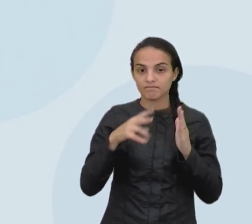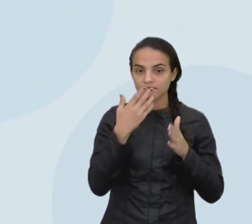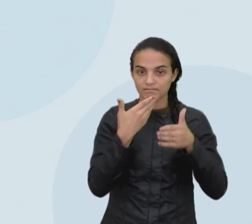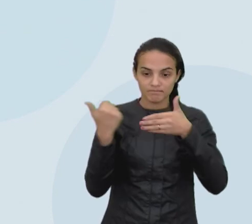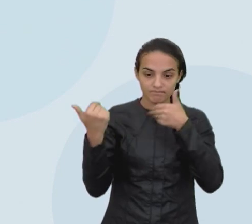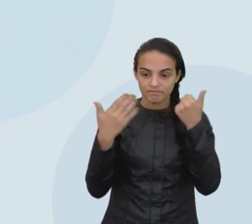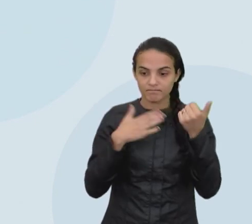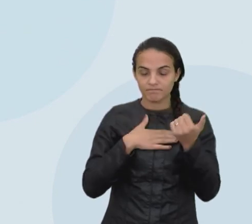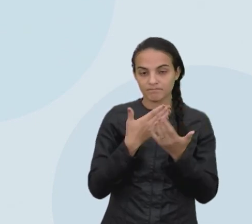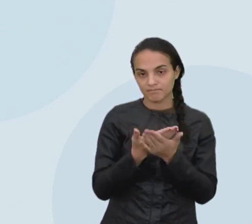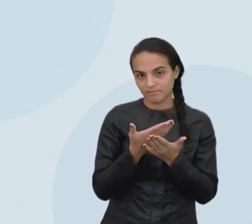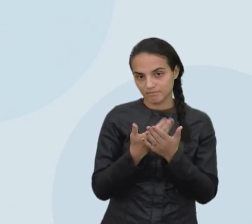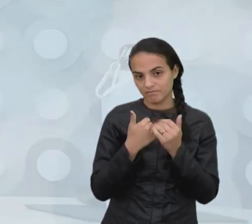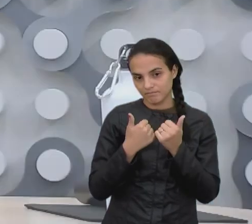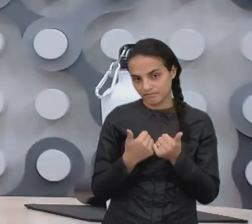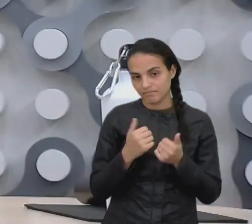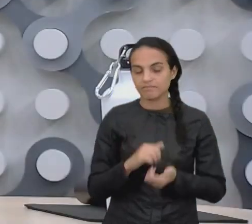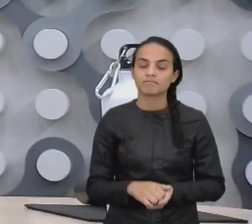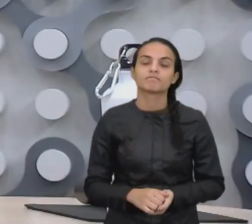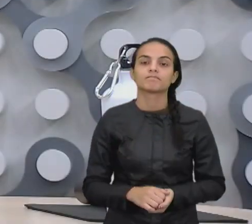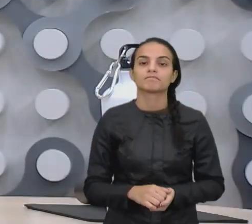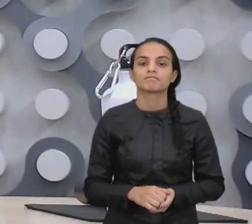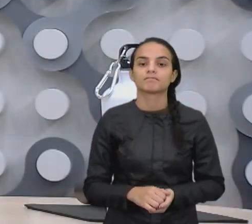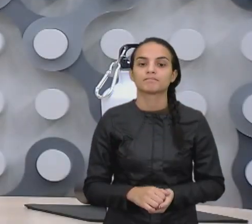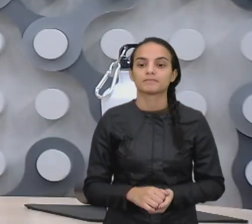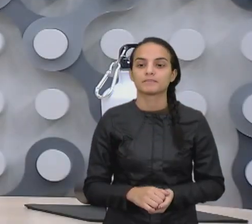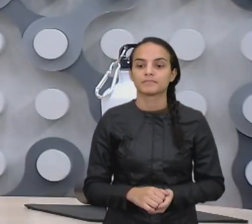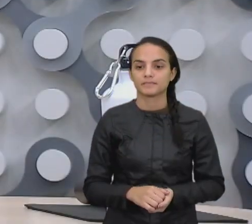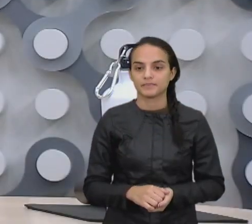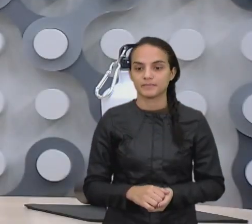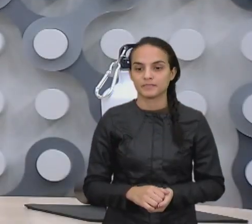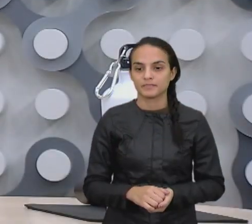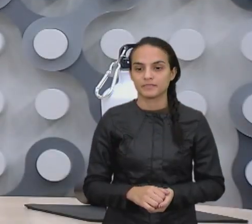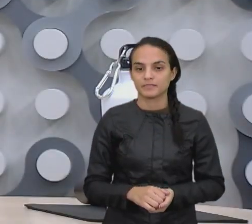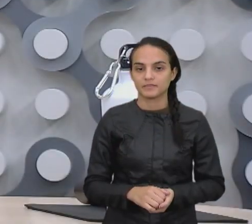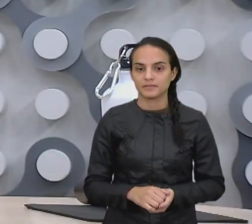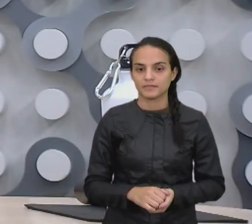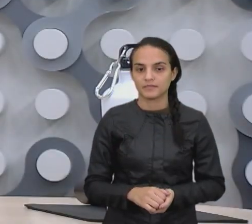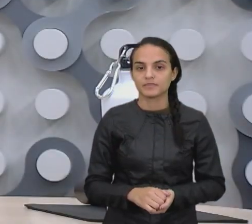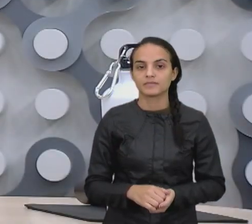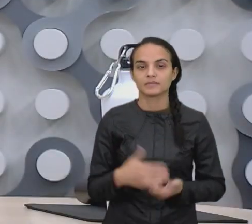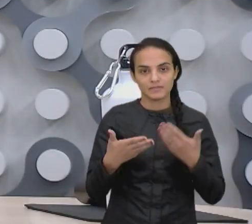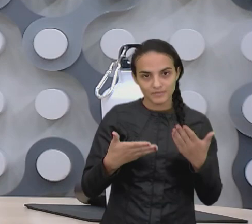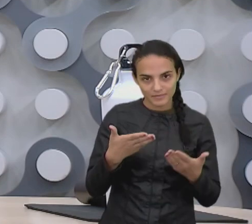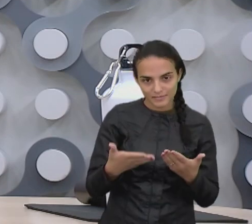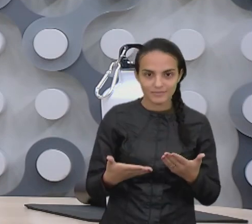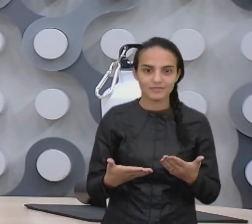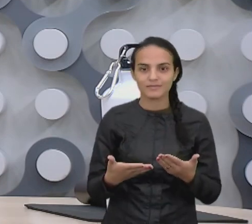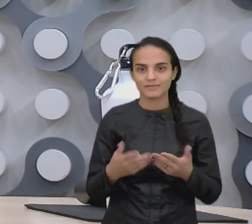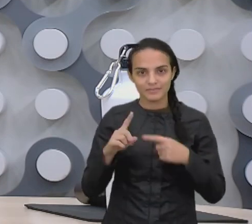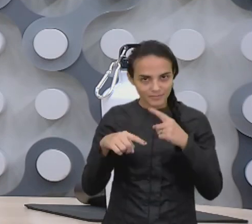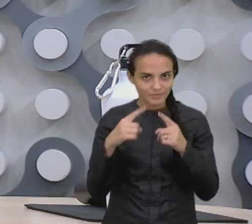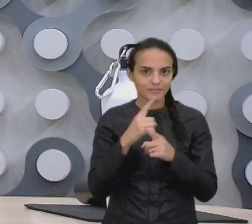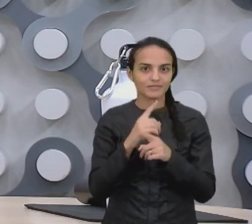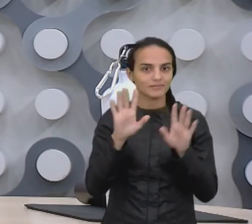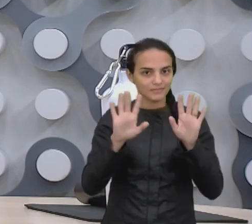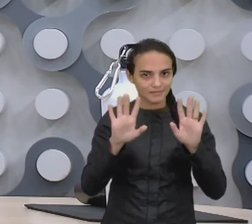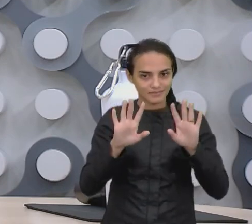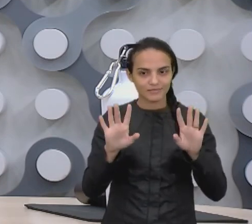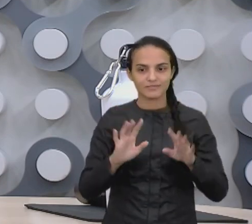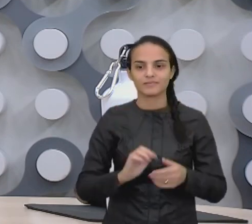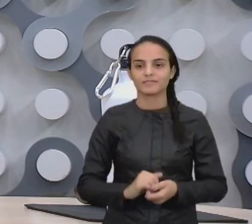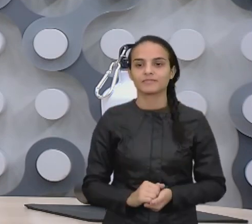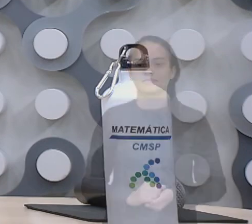melhorar aqui a nossa aula. Tudo bem? Então, se cuidem e até a próxima. Tchau, tchau.